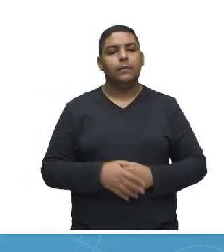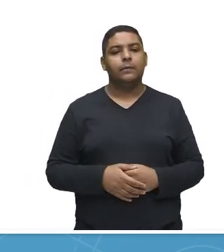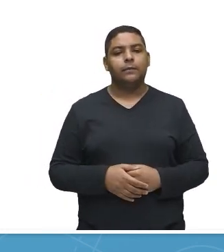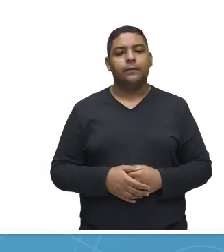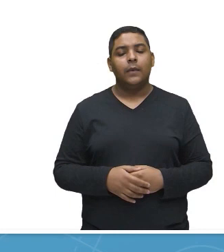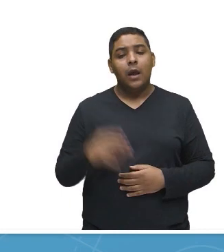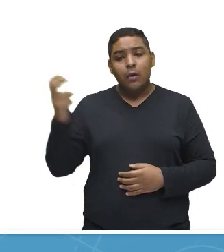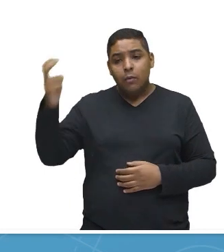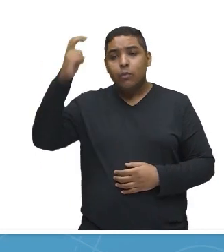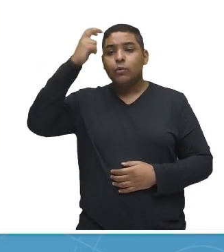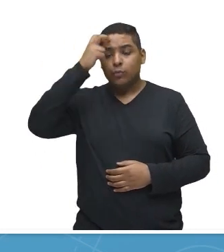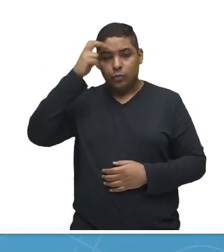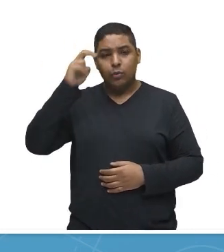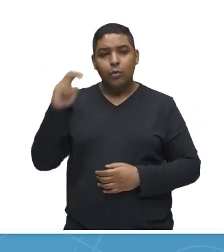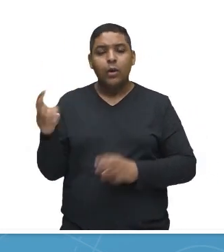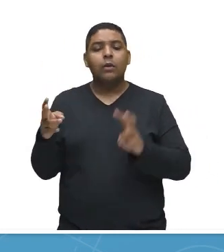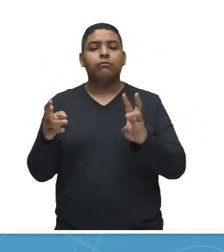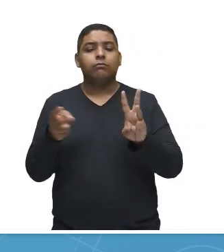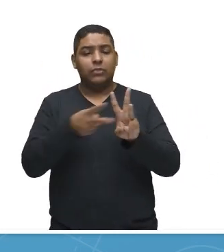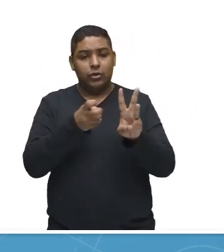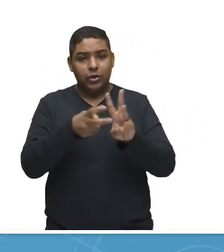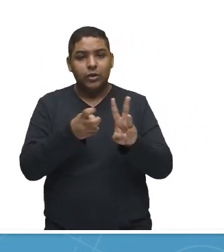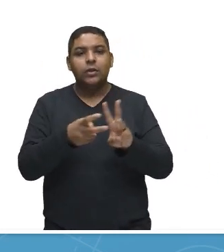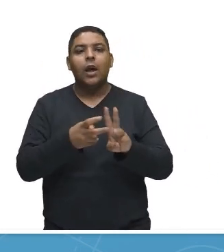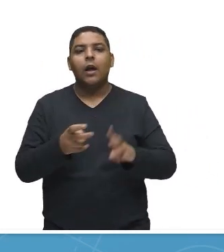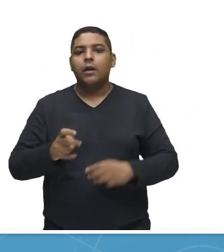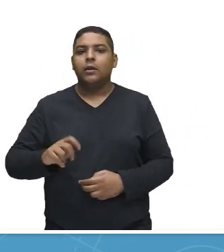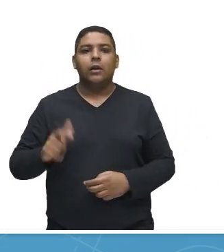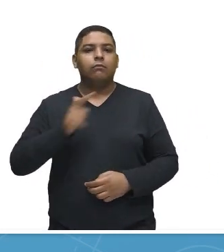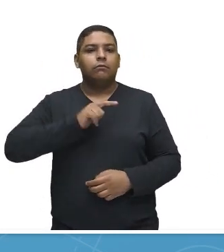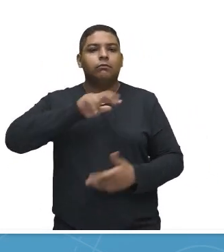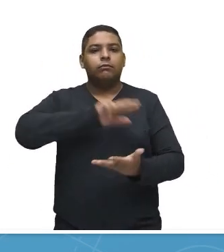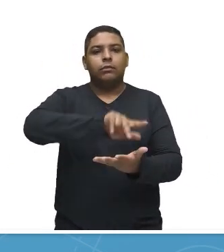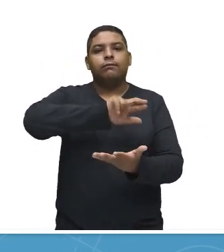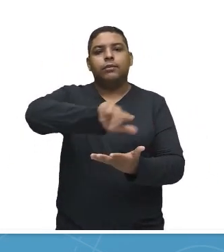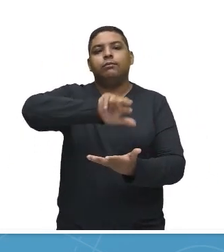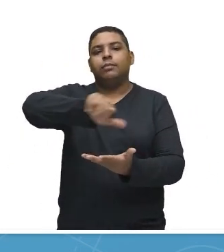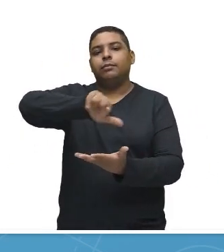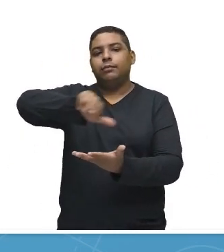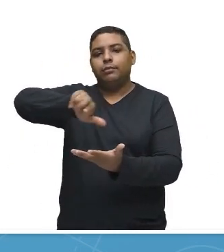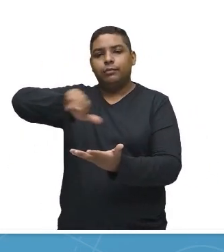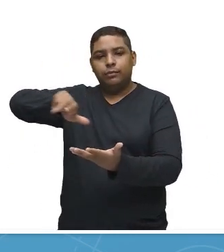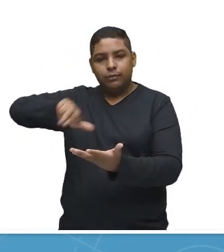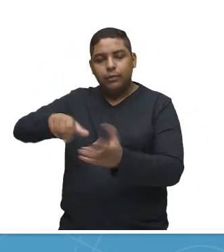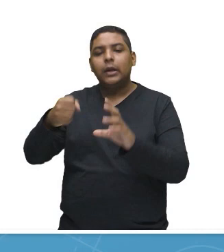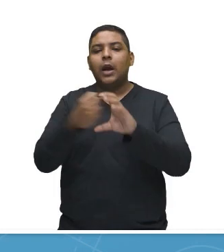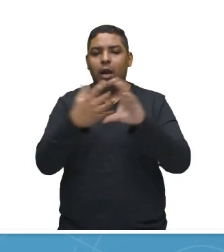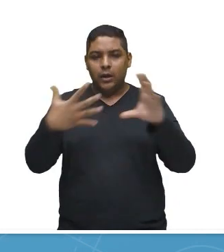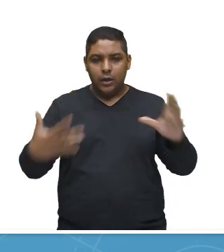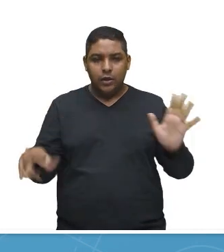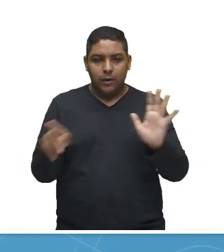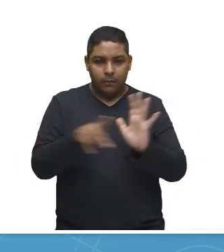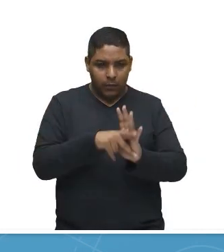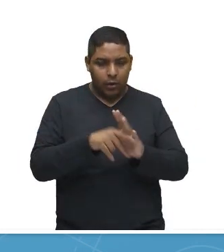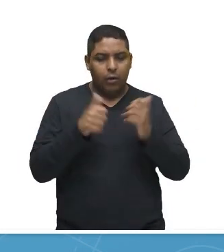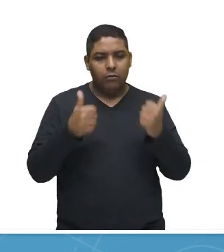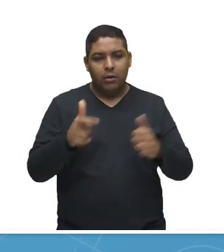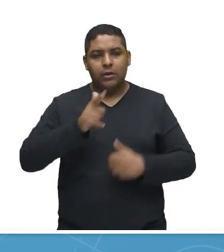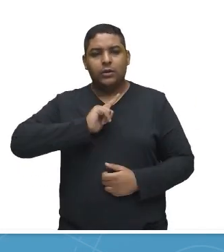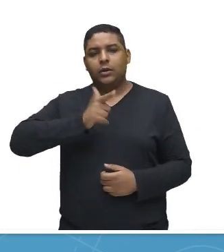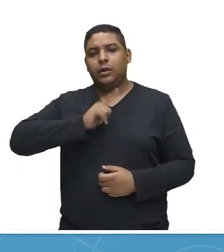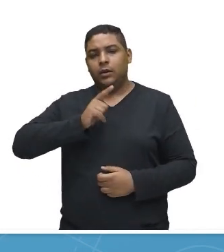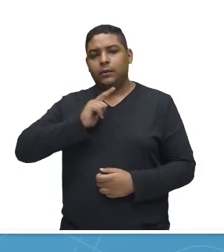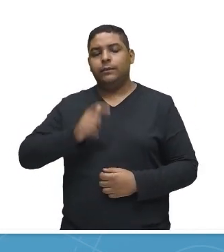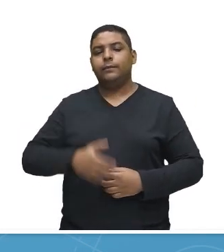a cultura indígena ela é muito rica, possui aí as suas características e hoje a gente